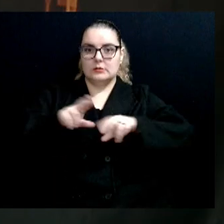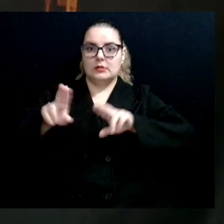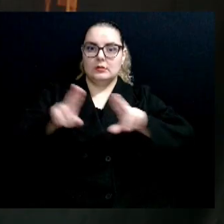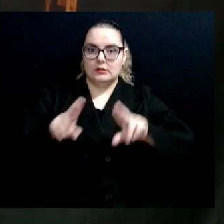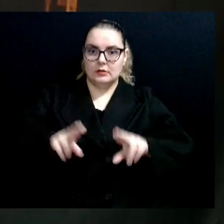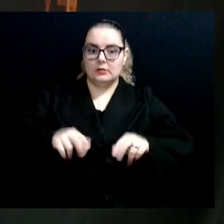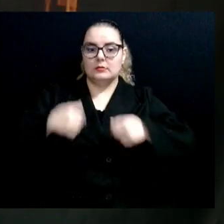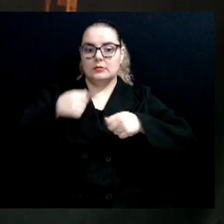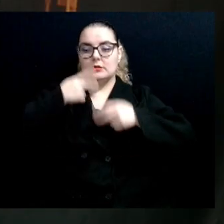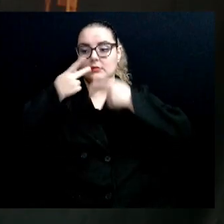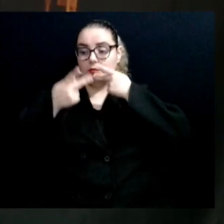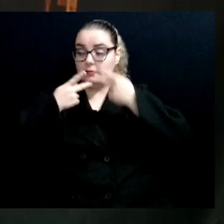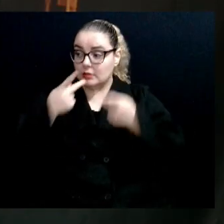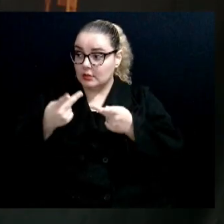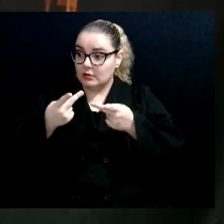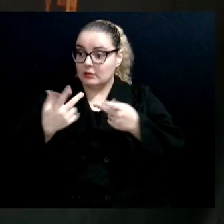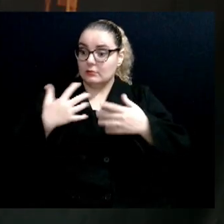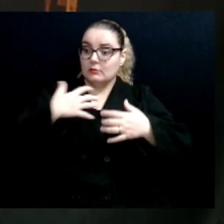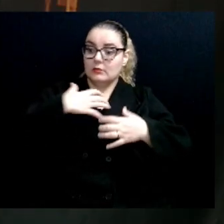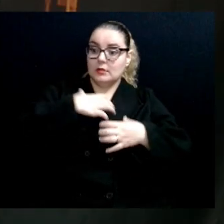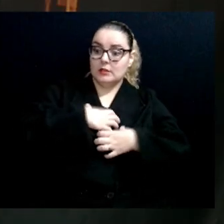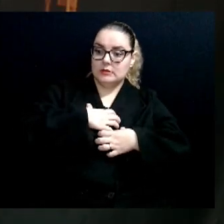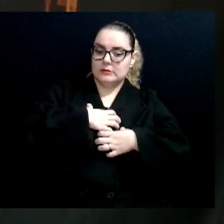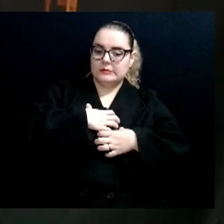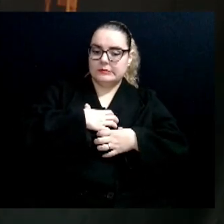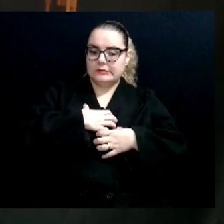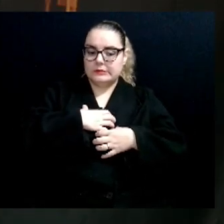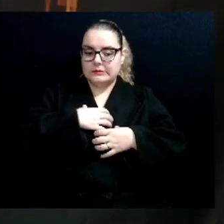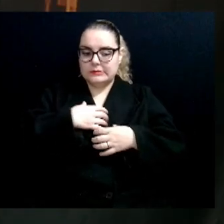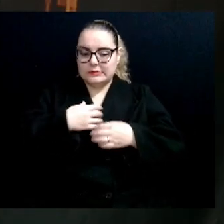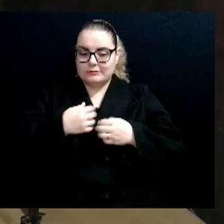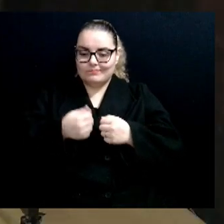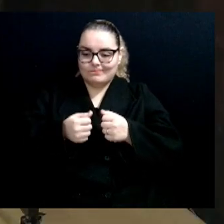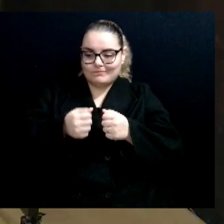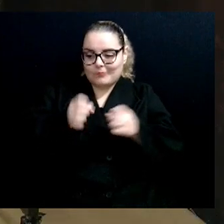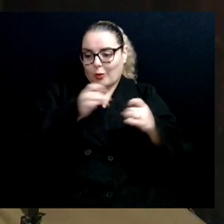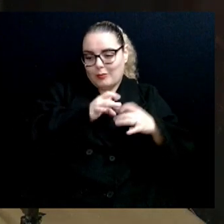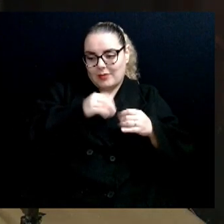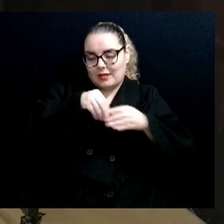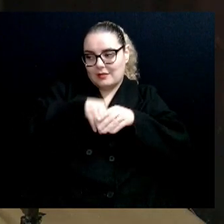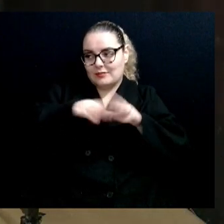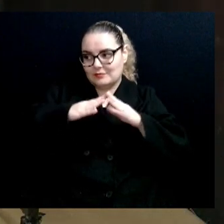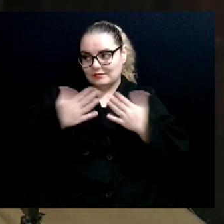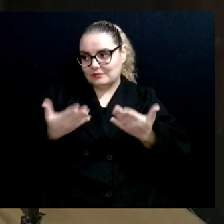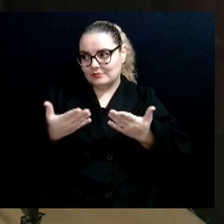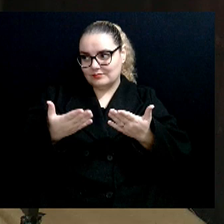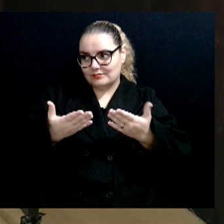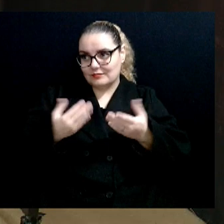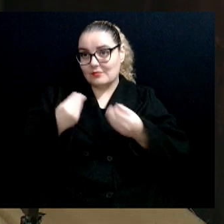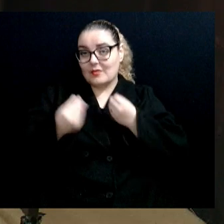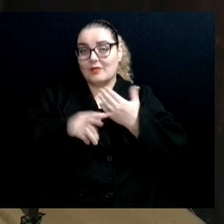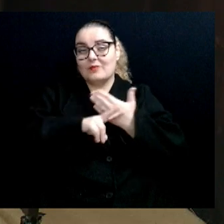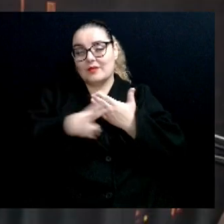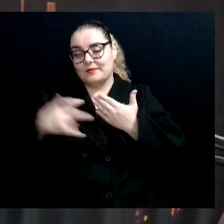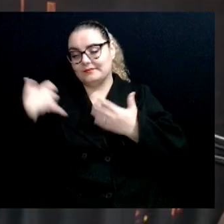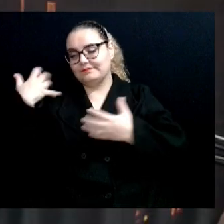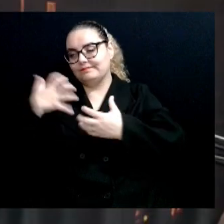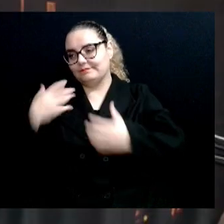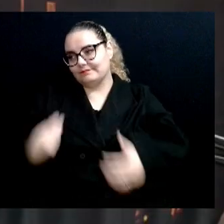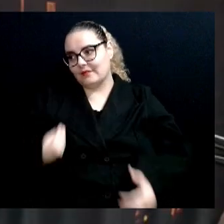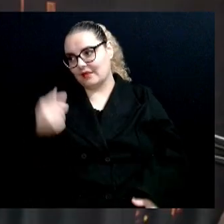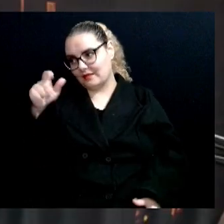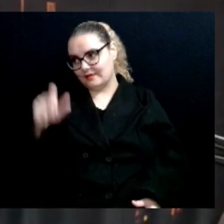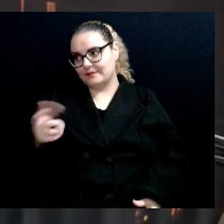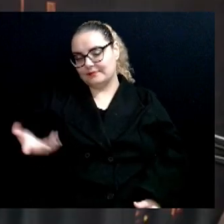ela se sente acuada dentro do ambiente. Qual que é o impacto disso na vida dessa pessoa? Olha, o processo